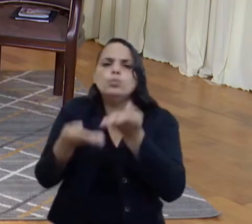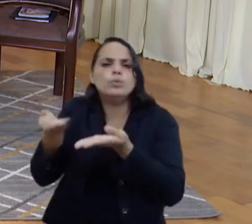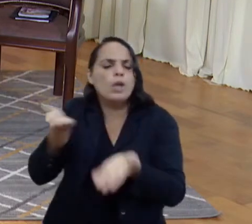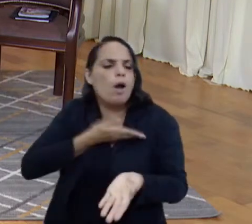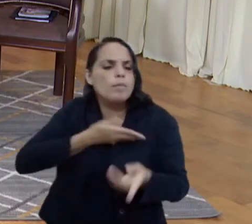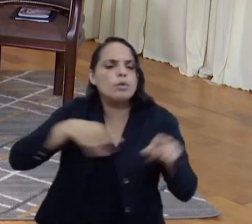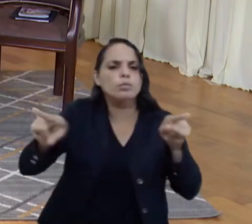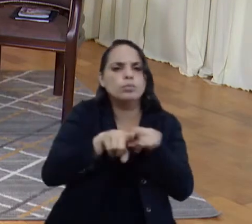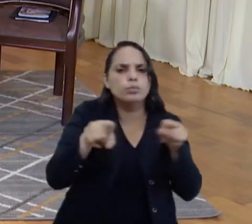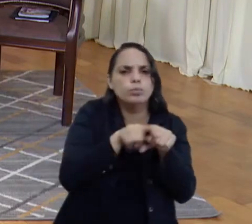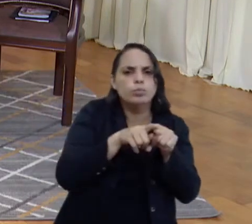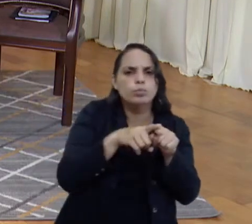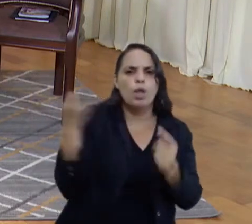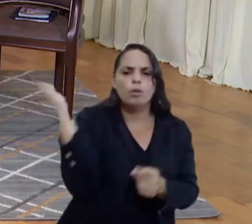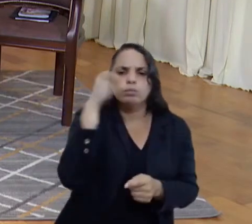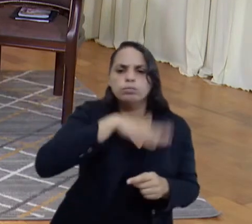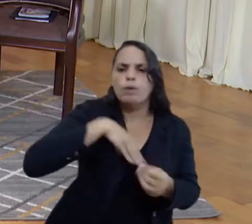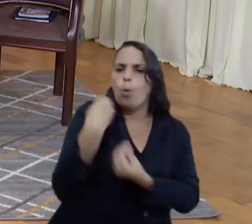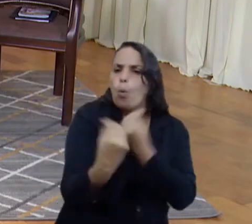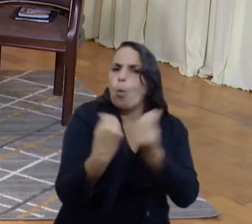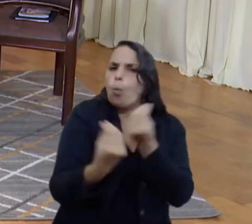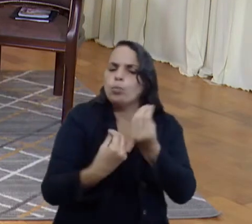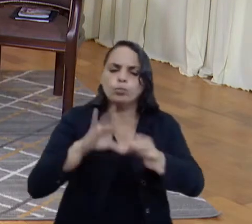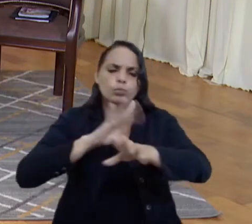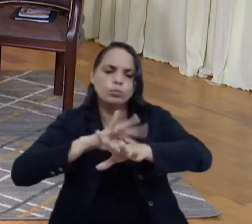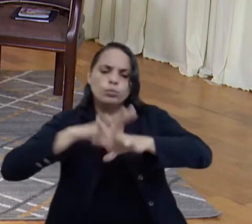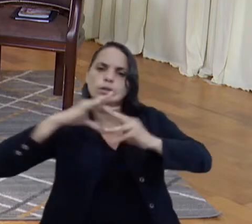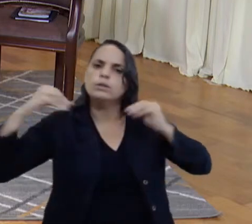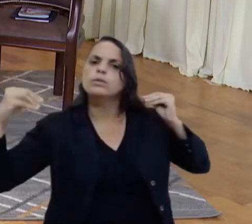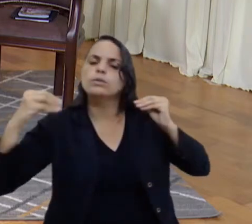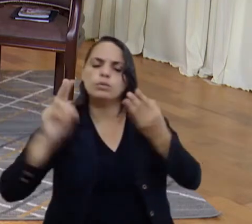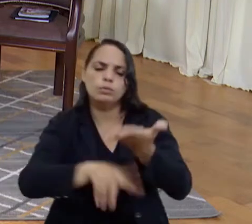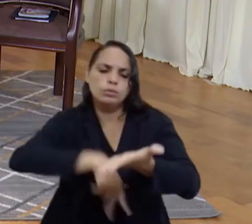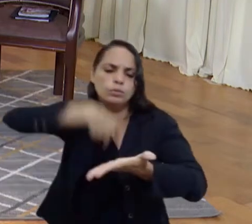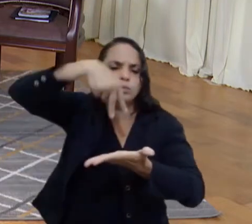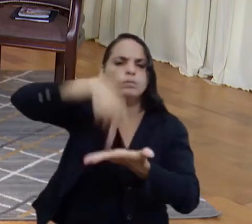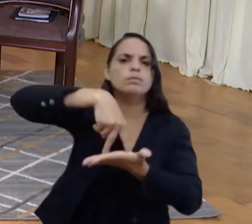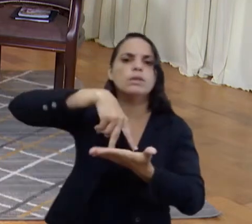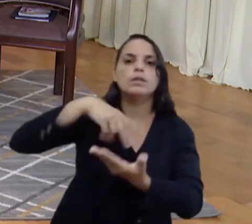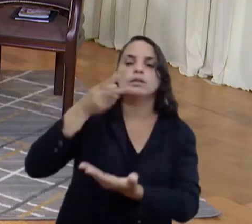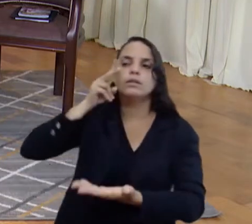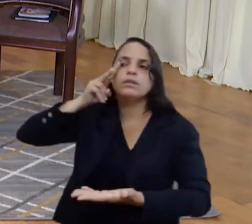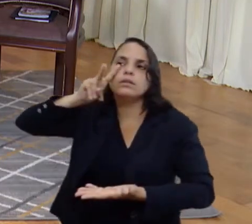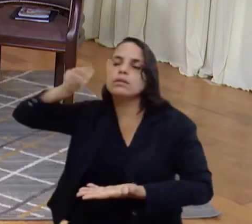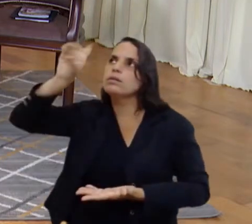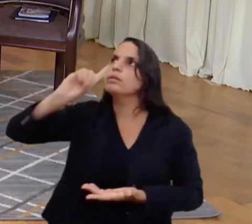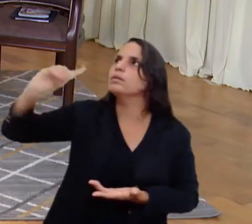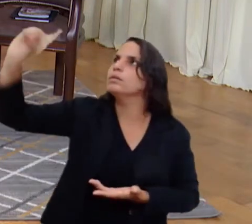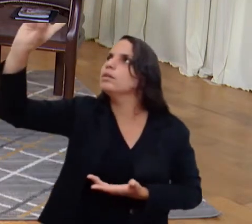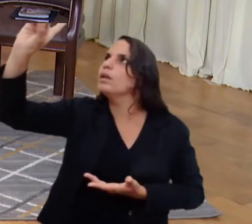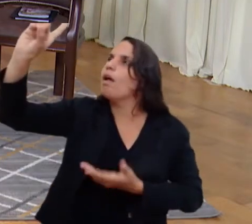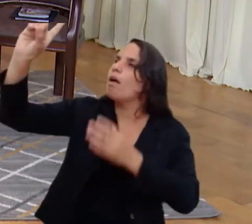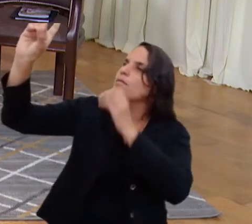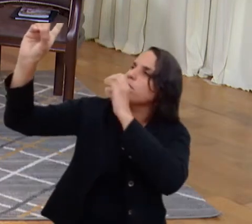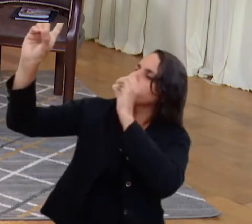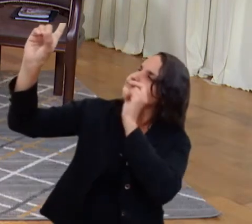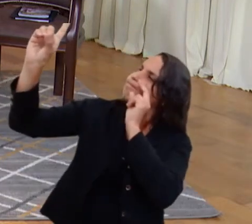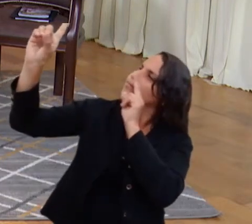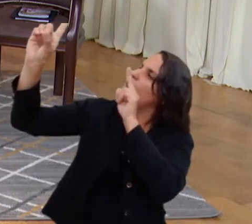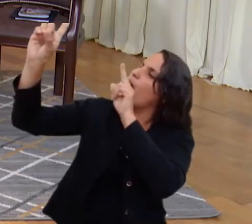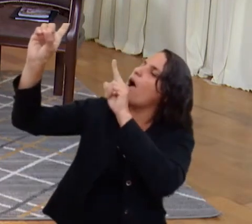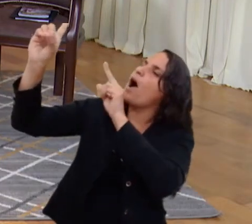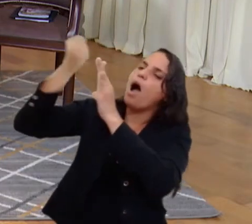ele curava as pessoas, como ressuscitava os mortos, ao contemplar o caráter de Deus em Jesus, nós